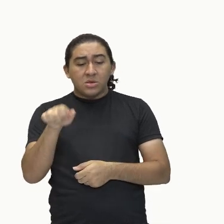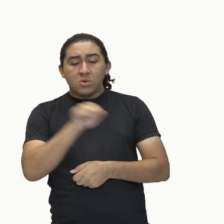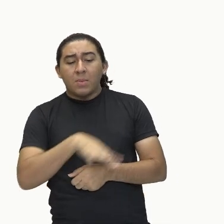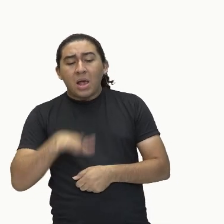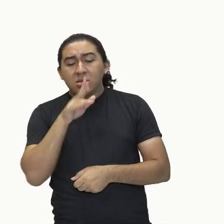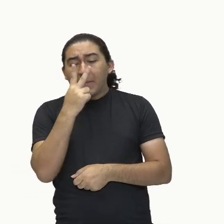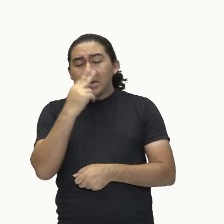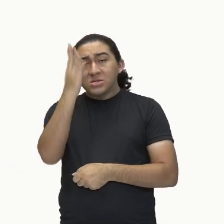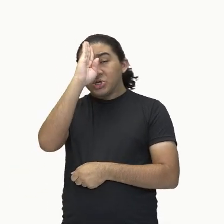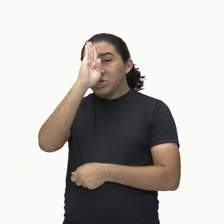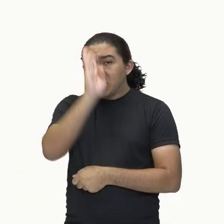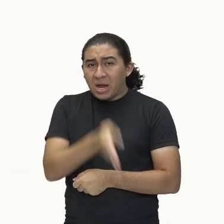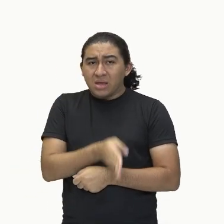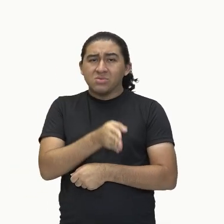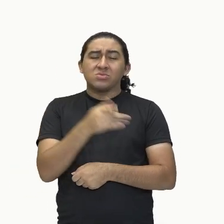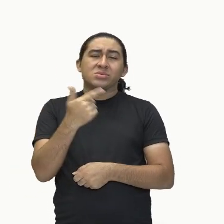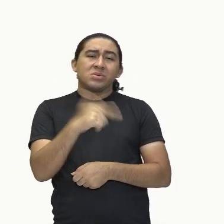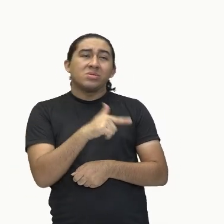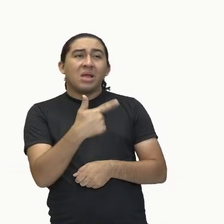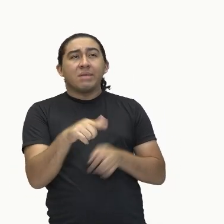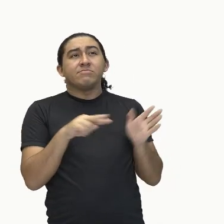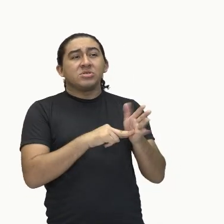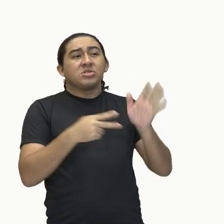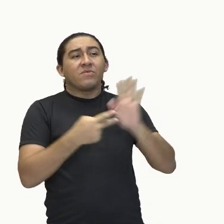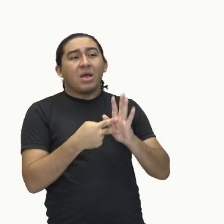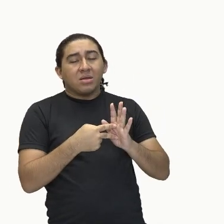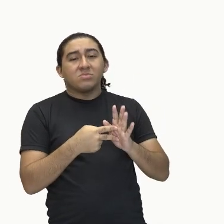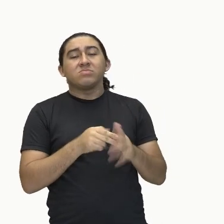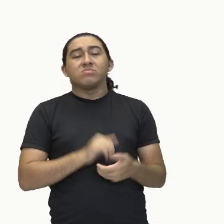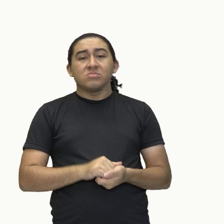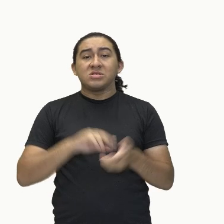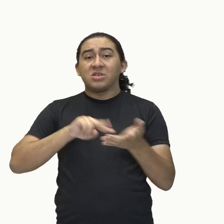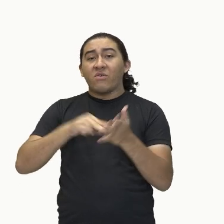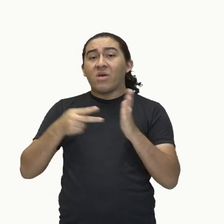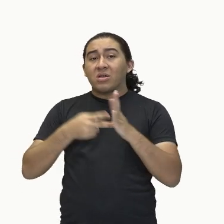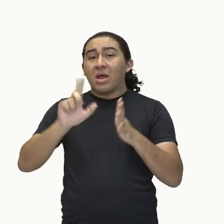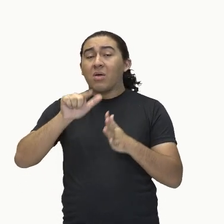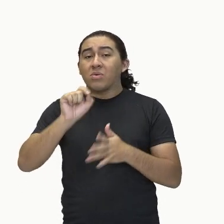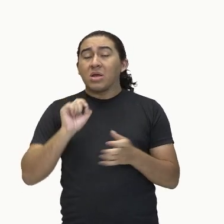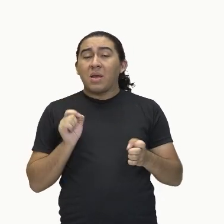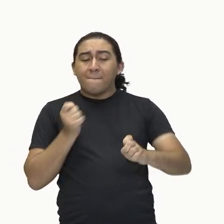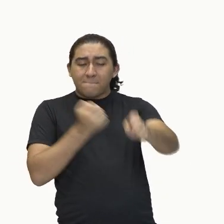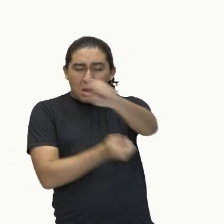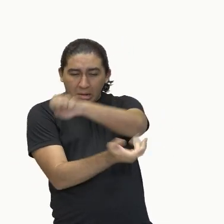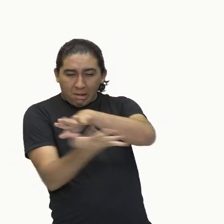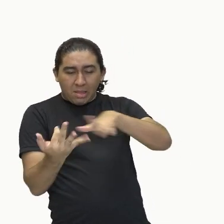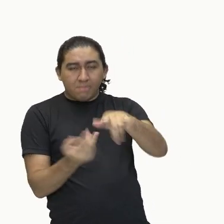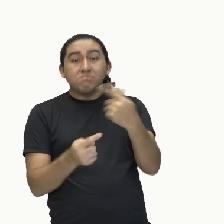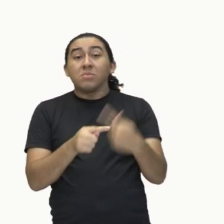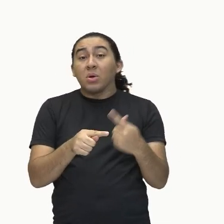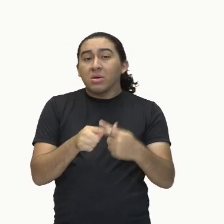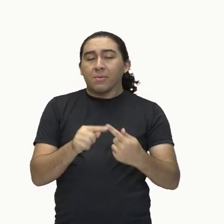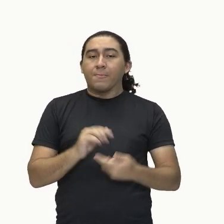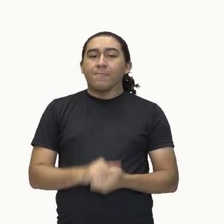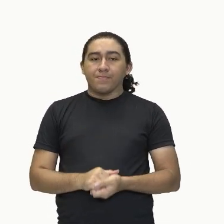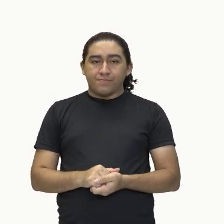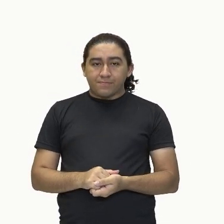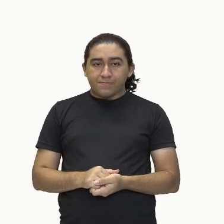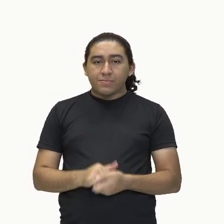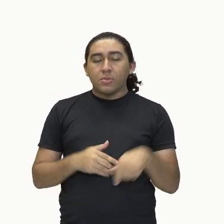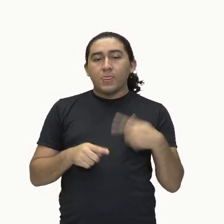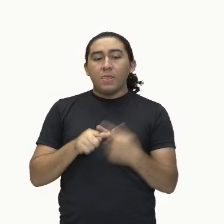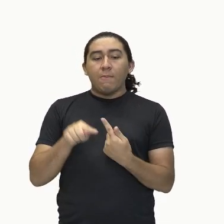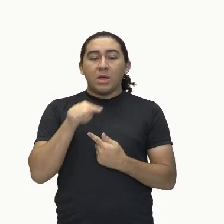imediato, muitas vezes não vai ter um sentido, será o próprio caos. E por que tudo isso? Porque